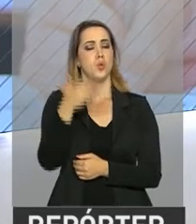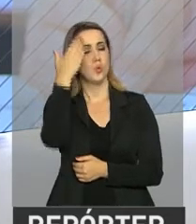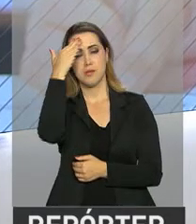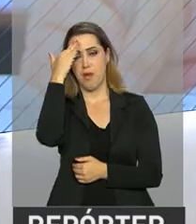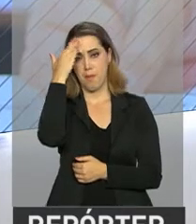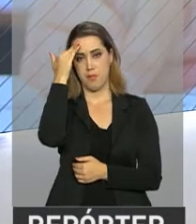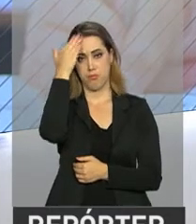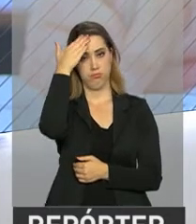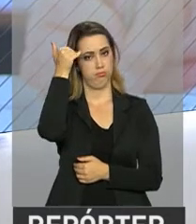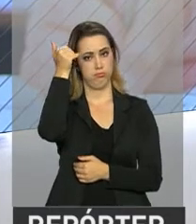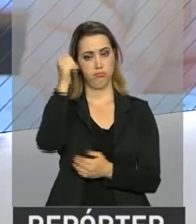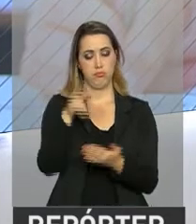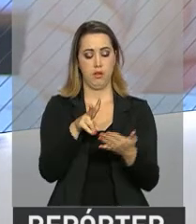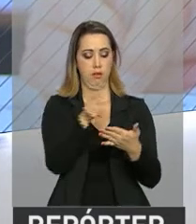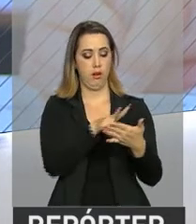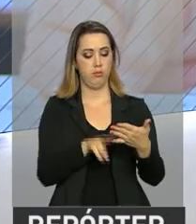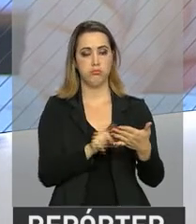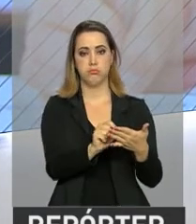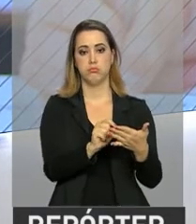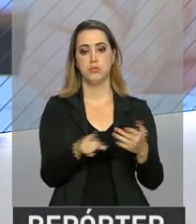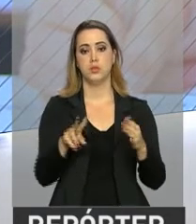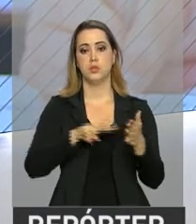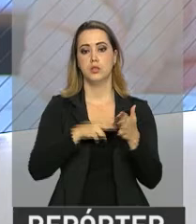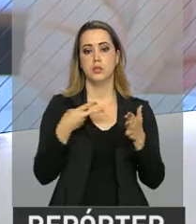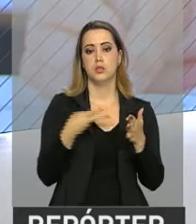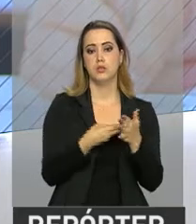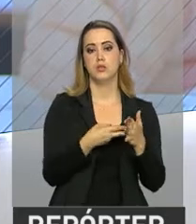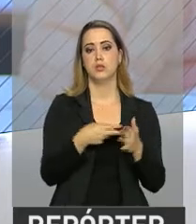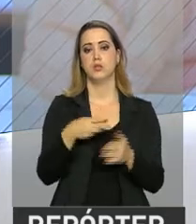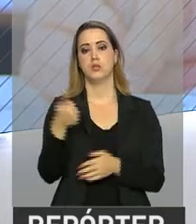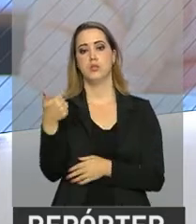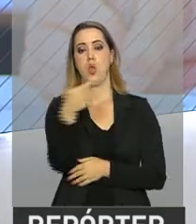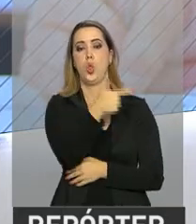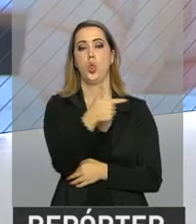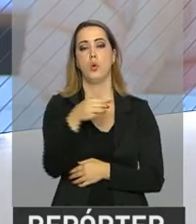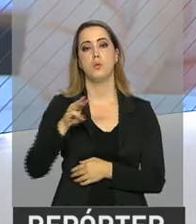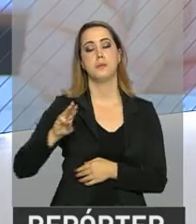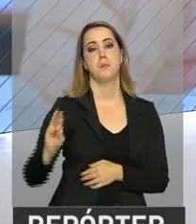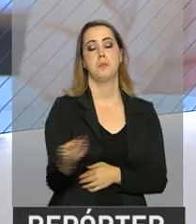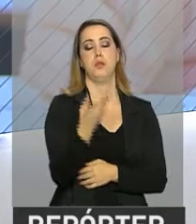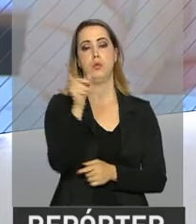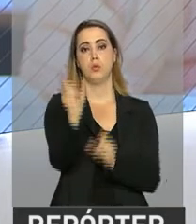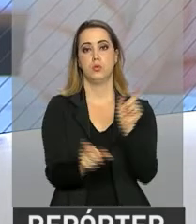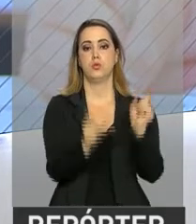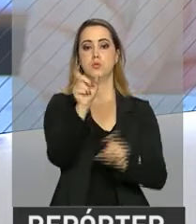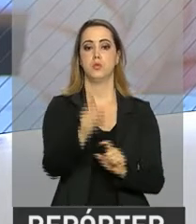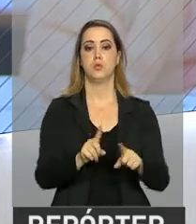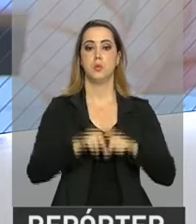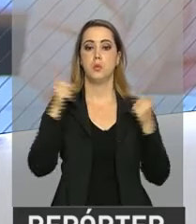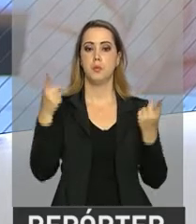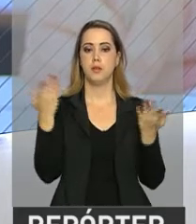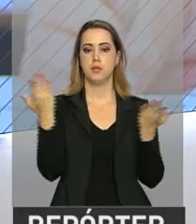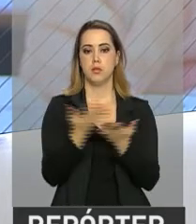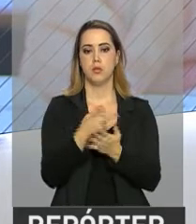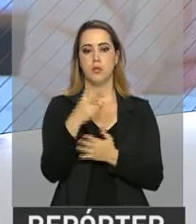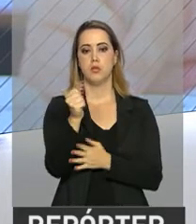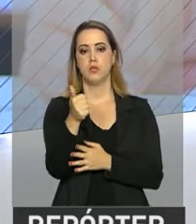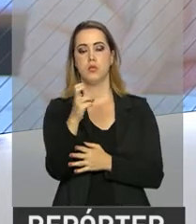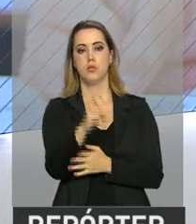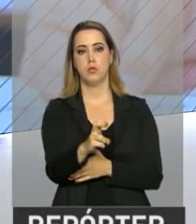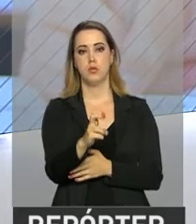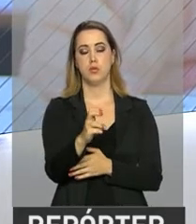pessoas 12,9 milhões de pessoas um número bastante alto mas em relação a 2014 esse número